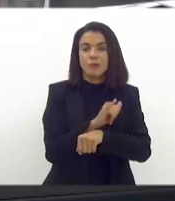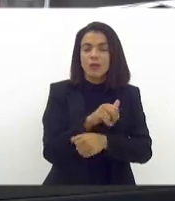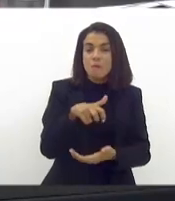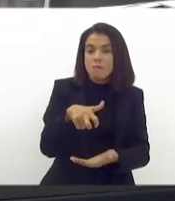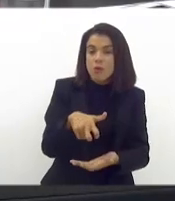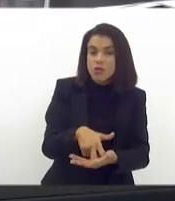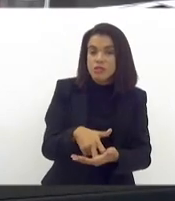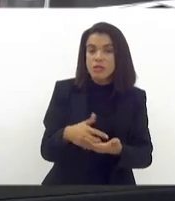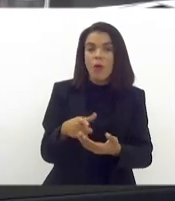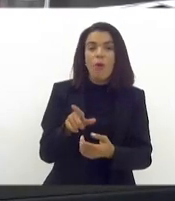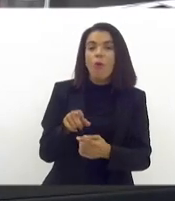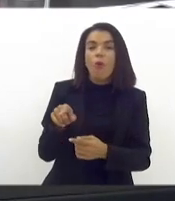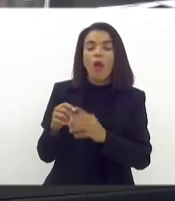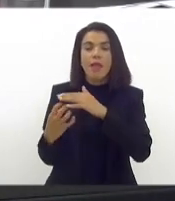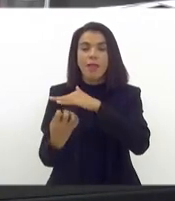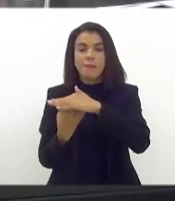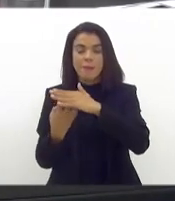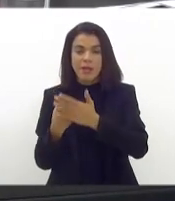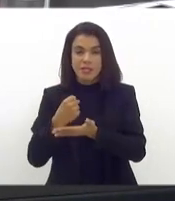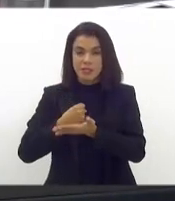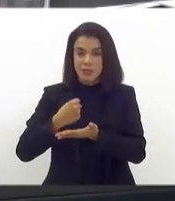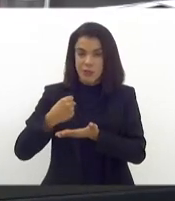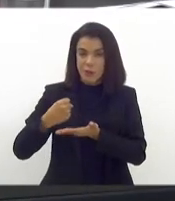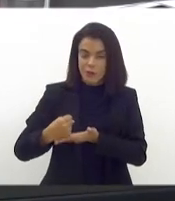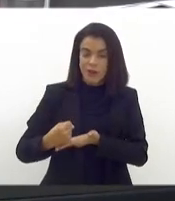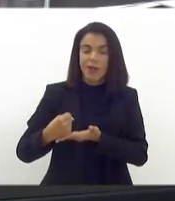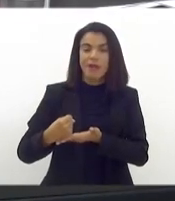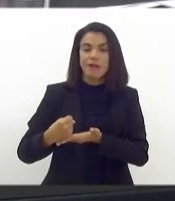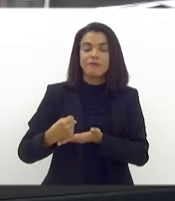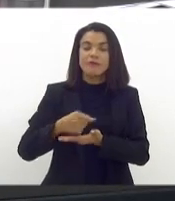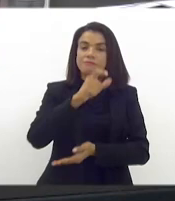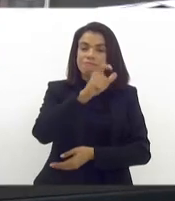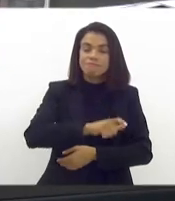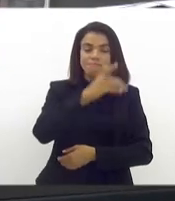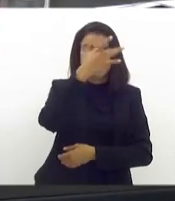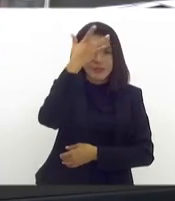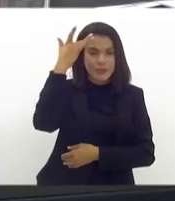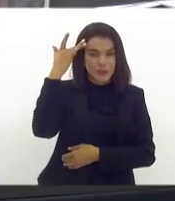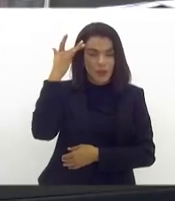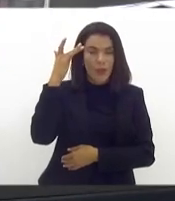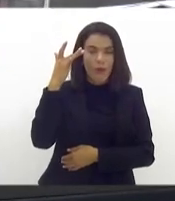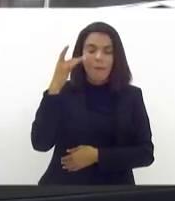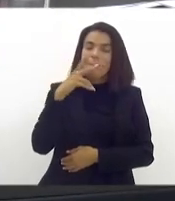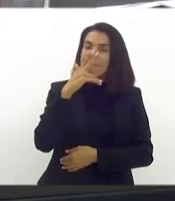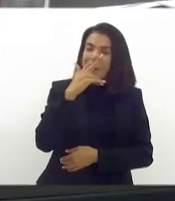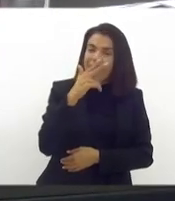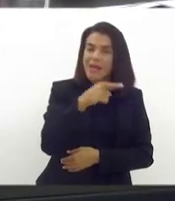punição para as empresas que contratassem. Depois se viu que tinha um projeto similar do deputado